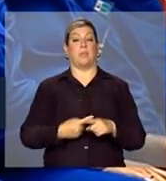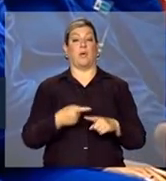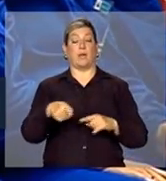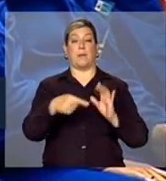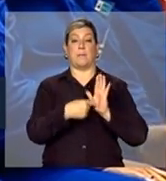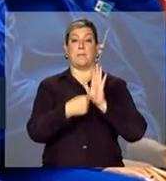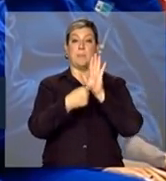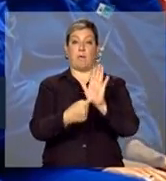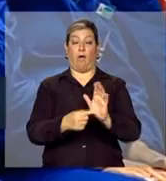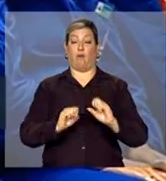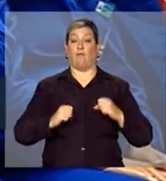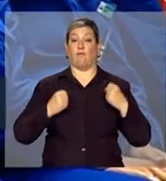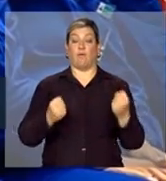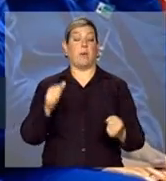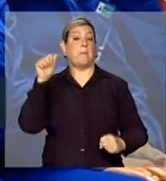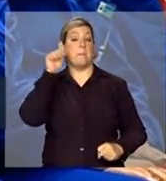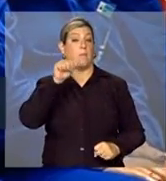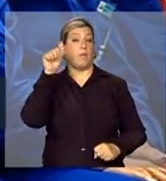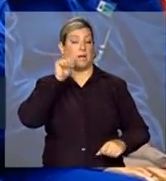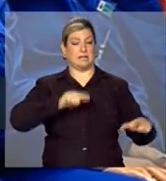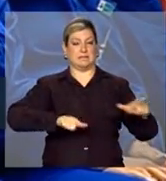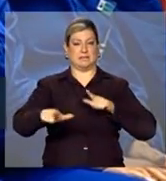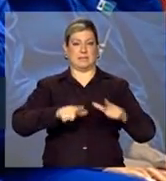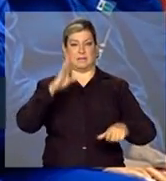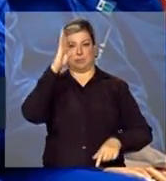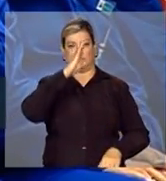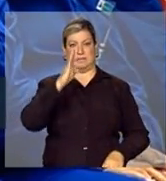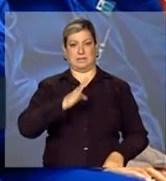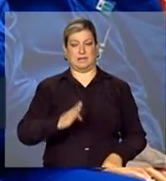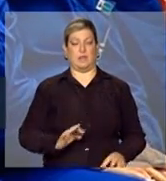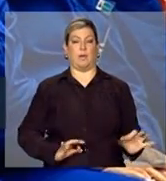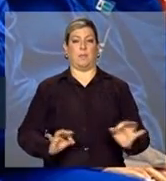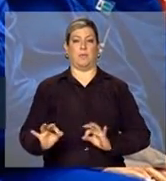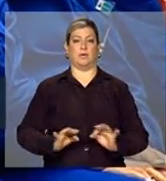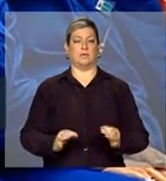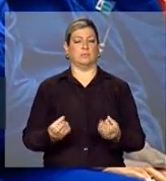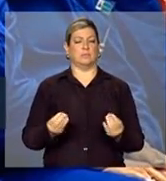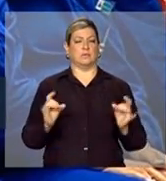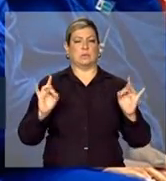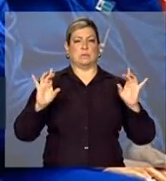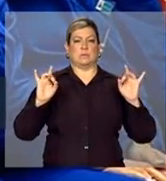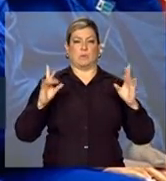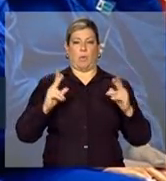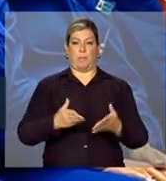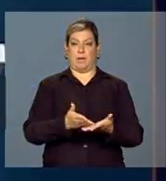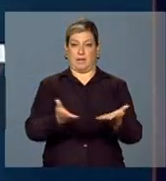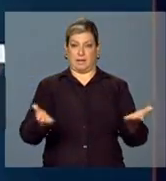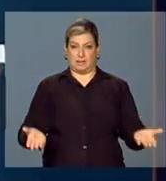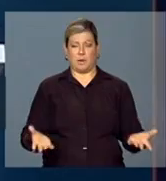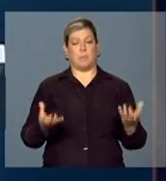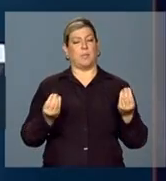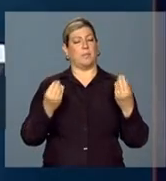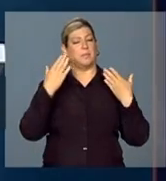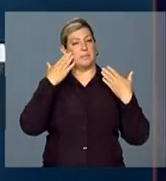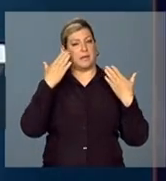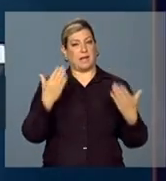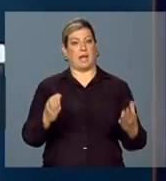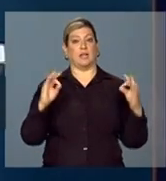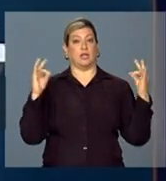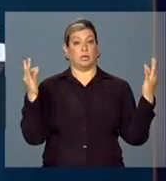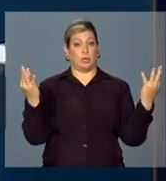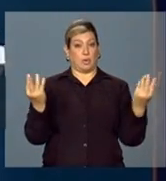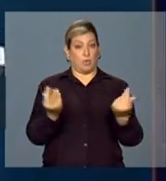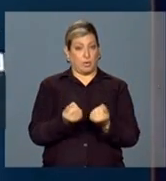mostra a força da trabalhadora brasileira num projeto tão sofisticado como esse. Muito obrigado a